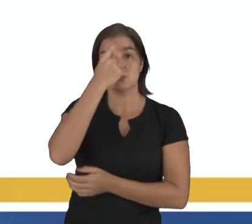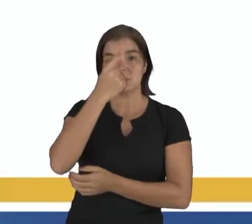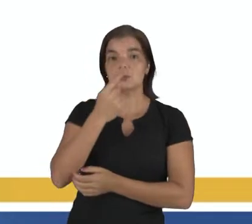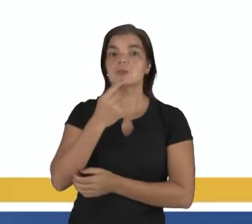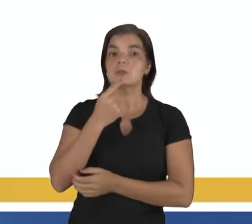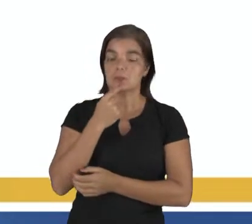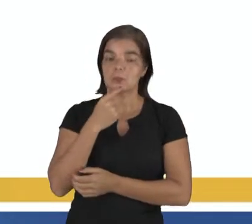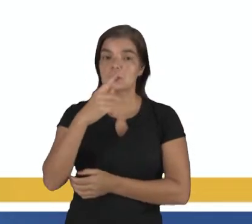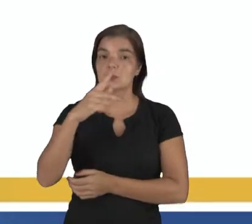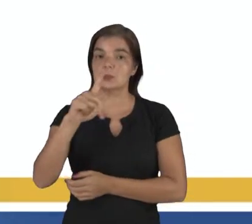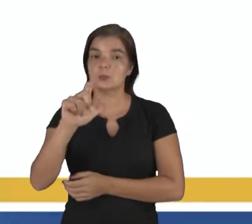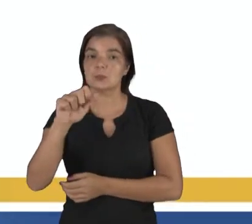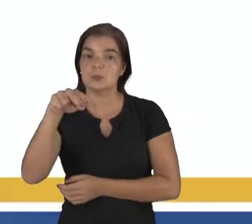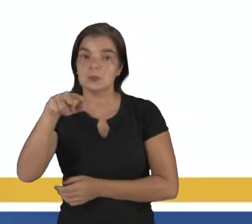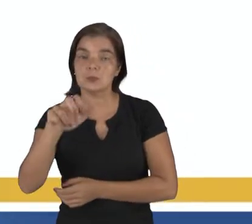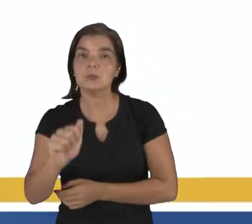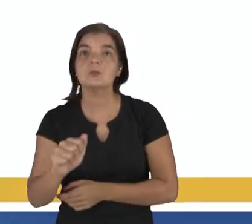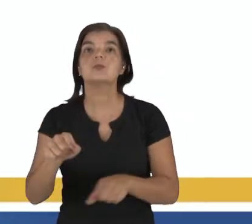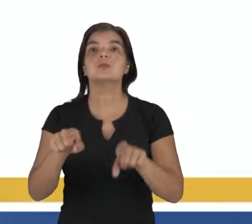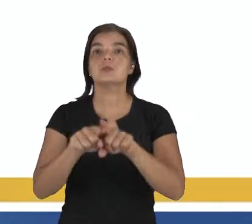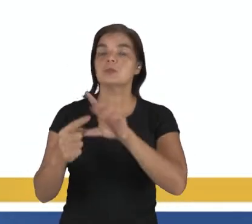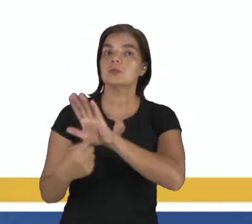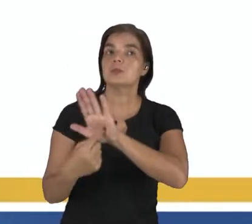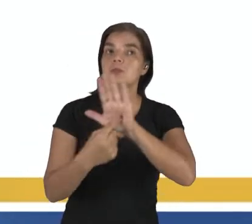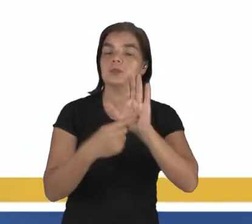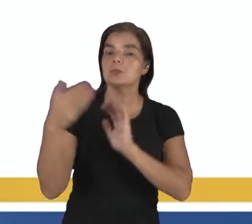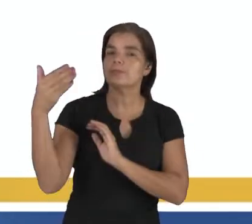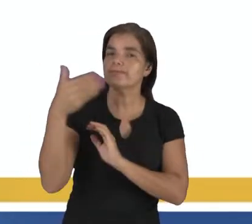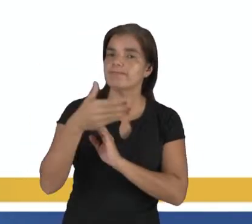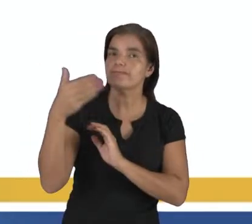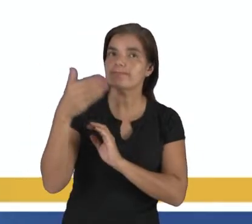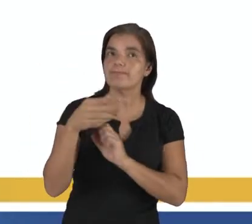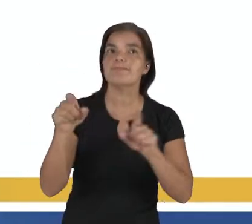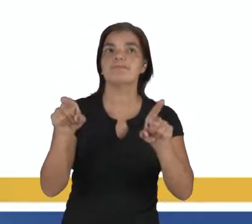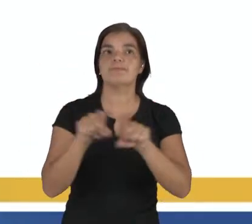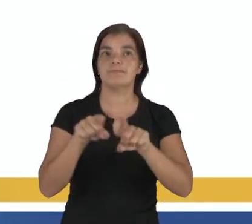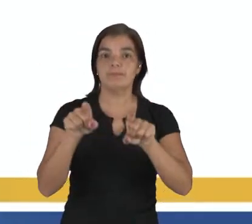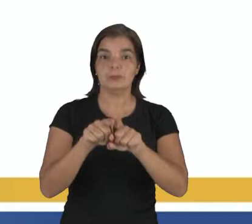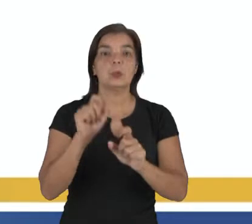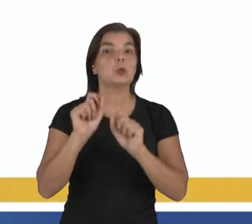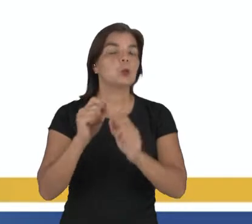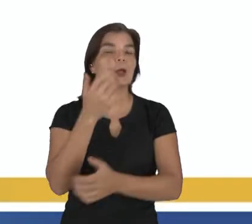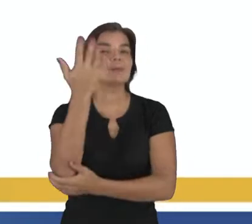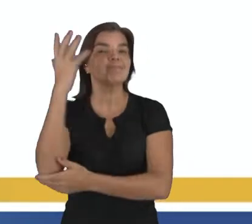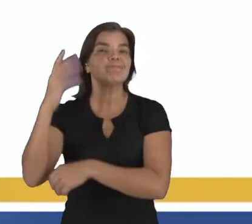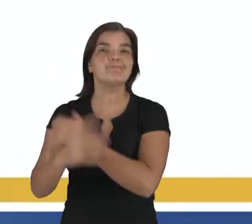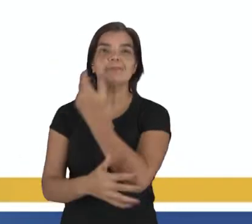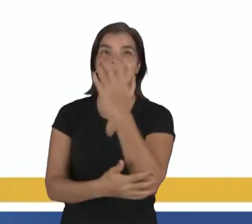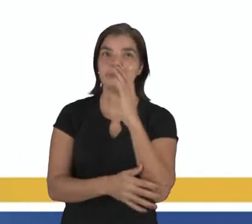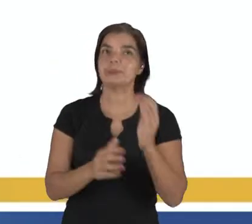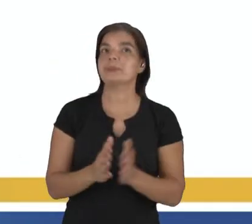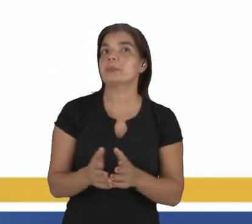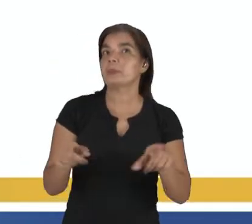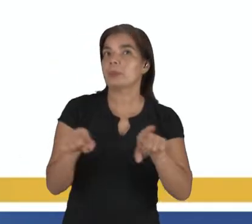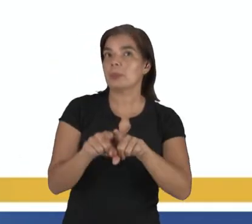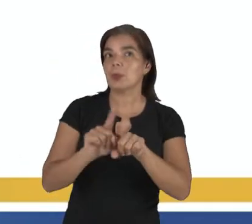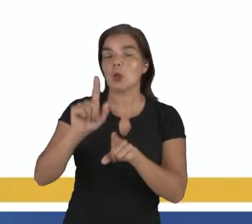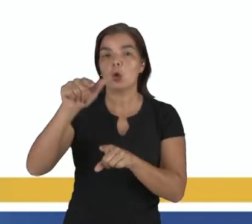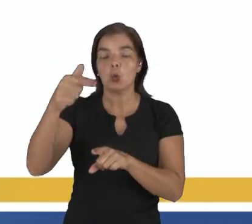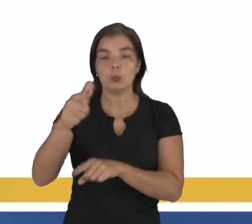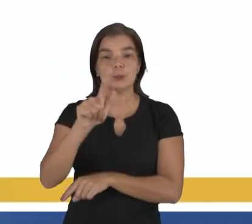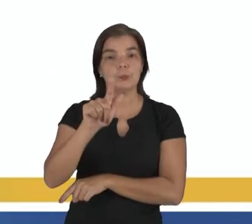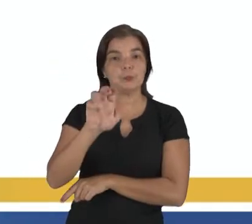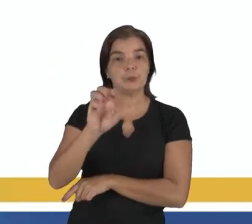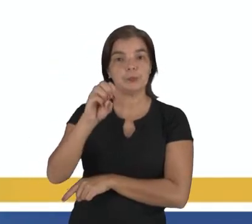geométricas planas. Aparecem com frequência na natureza. Assim como em